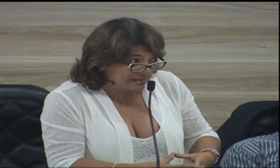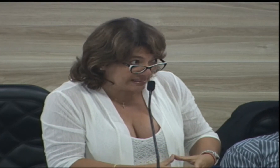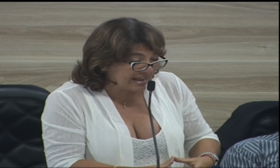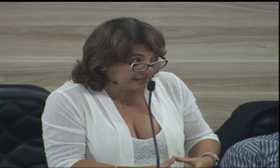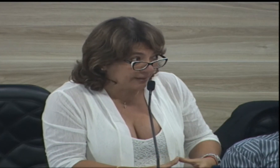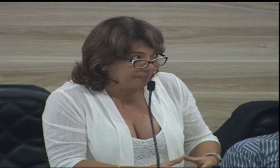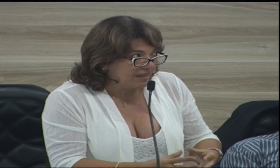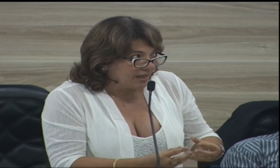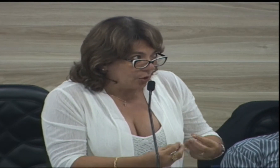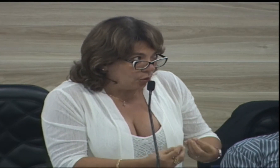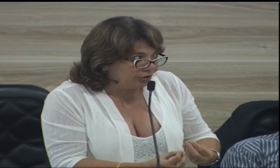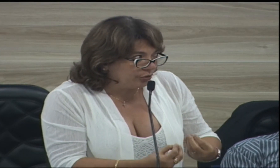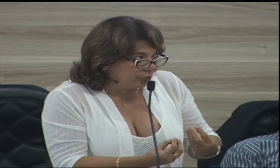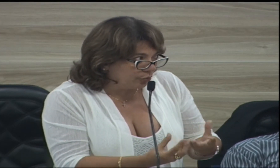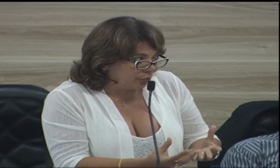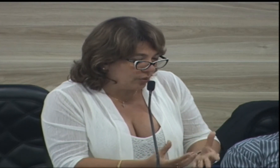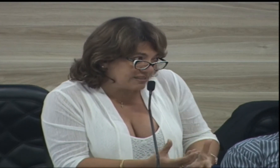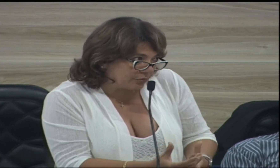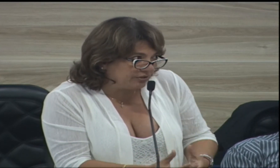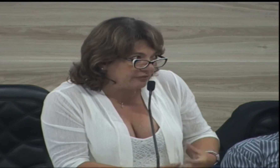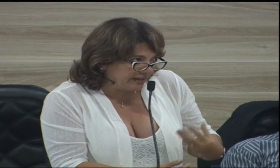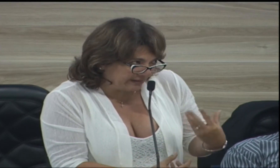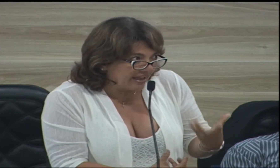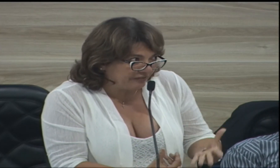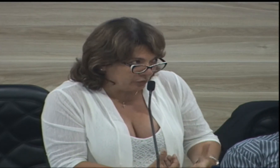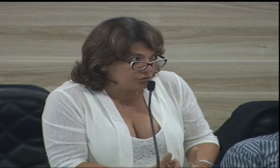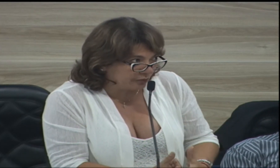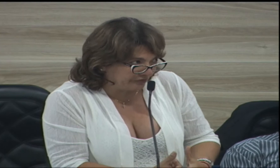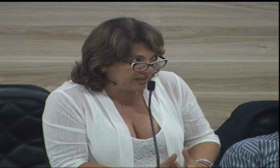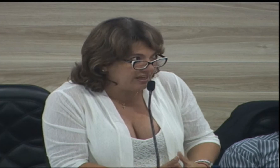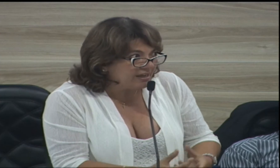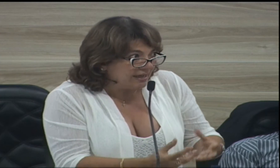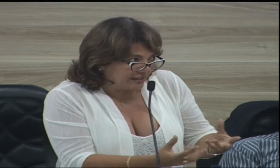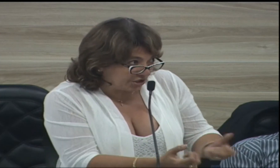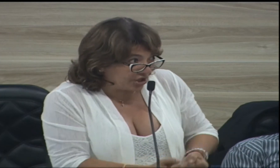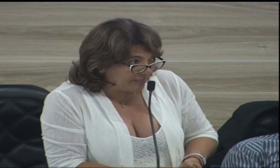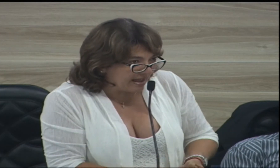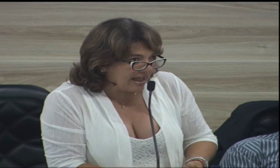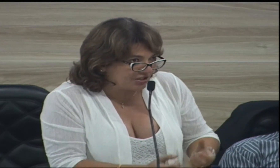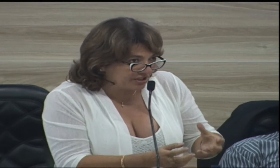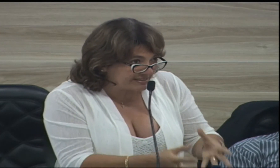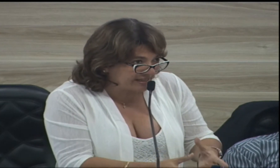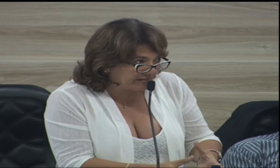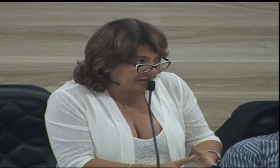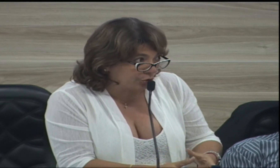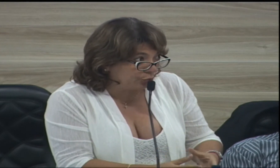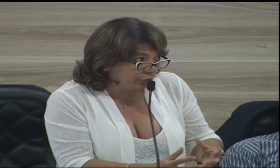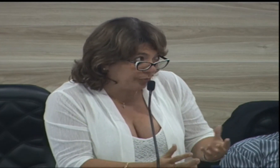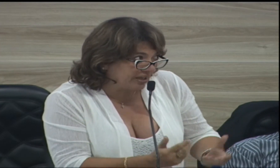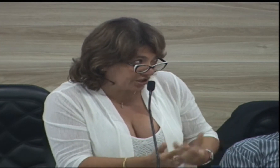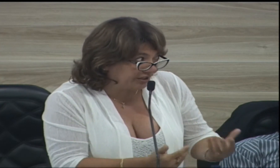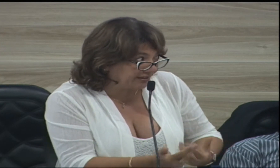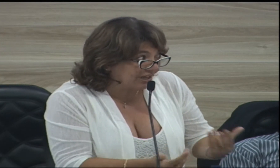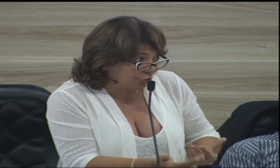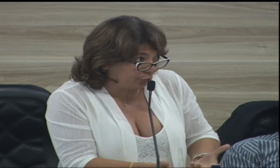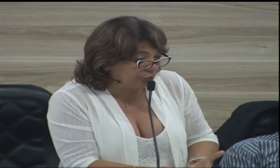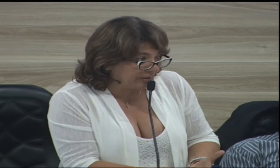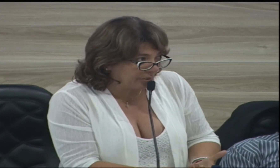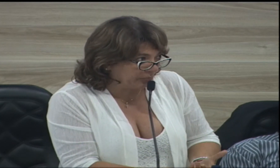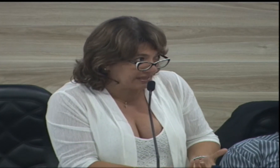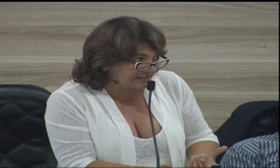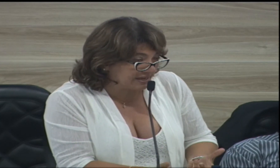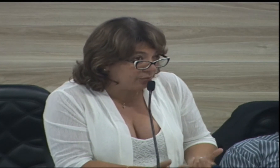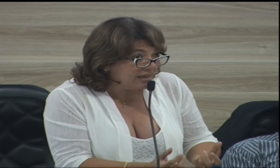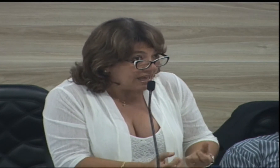sessão passada, onde o executivo ele deve nos ouvir e chamar a gente, sentar junto, porque a gente está junto